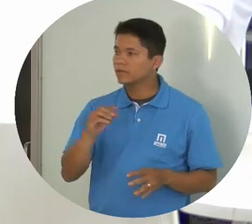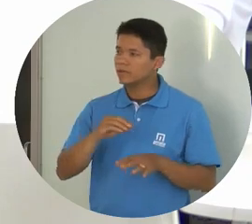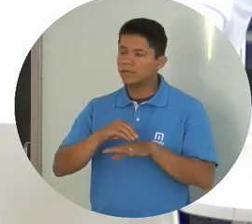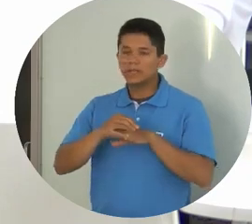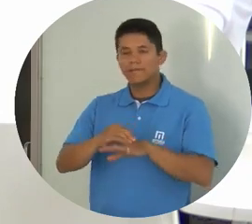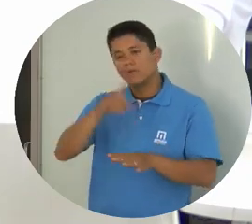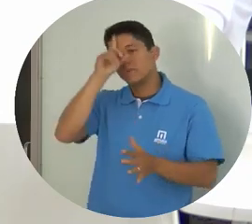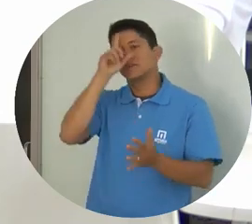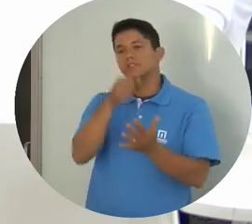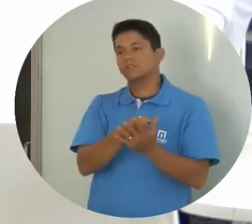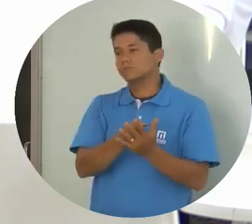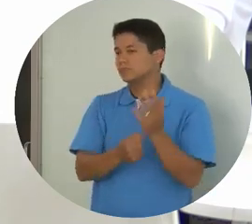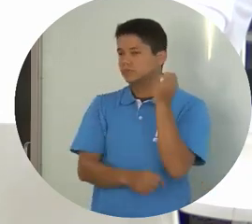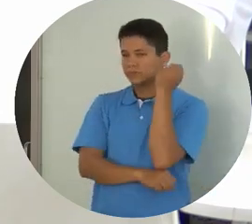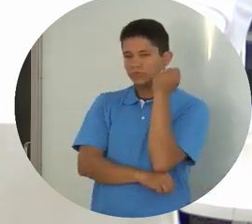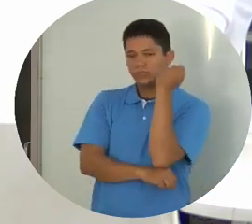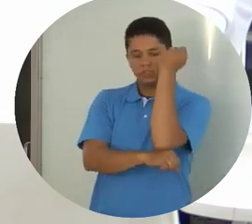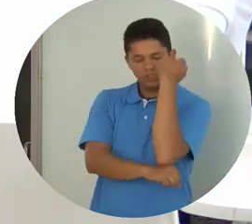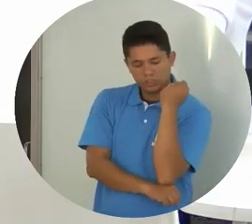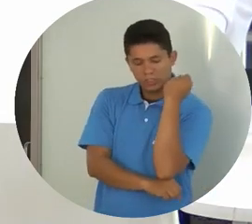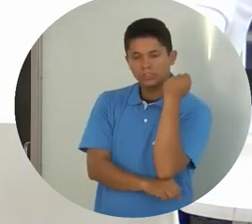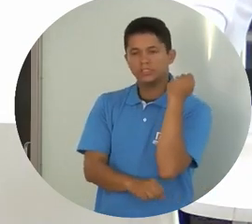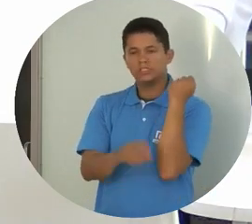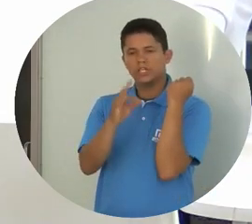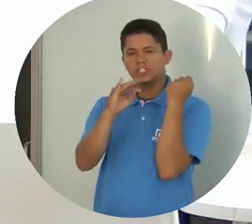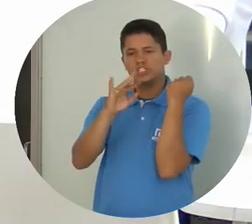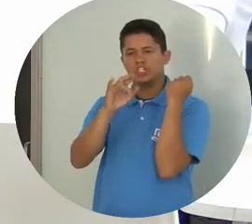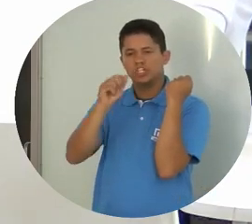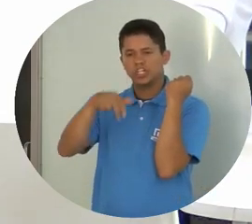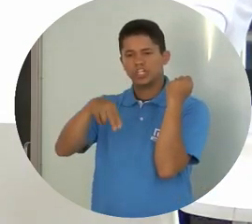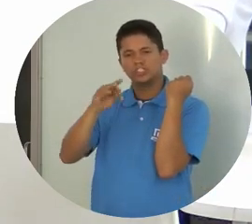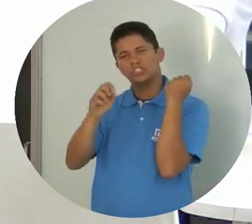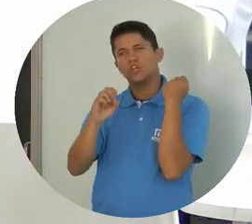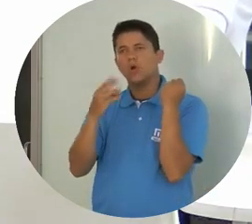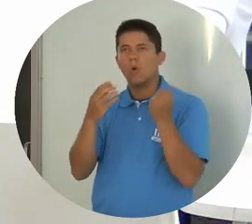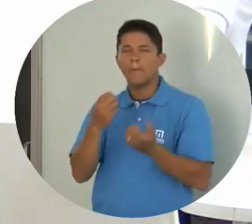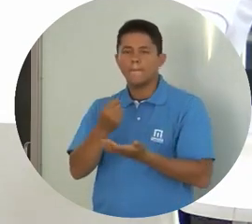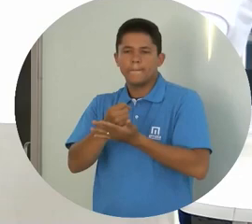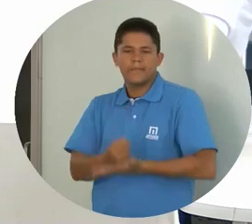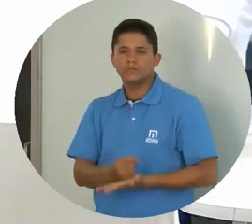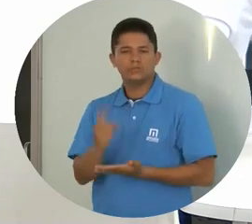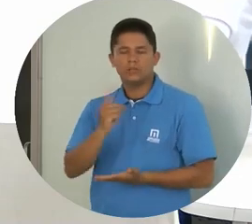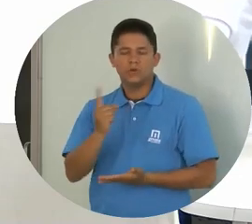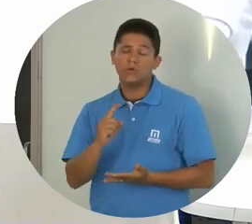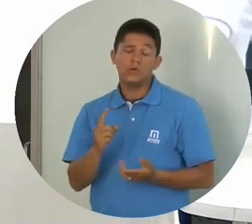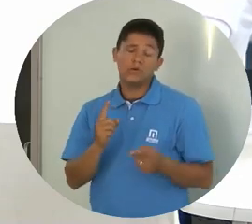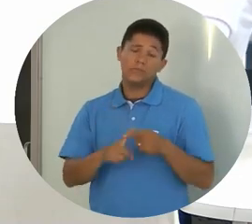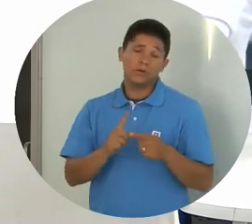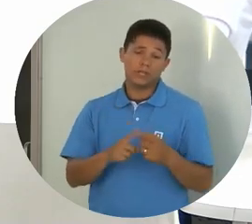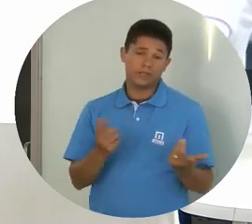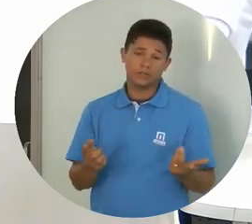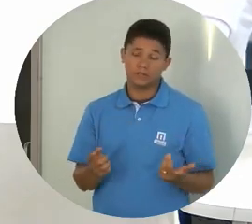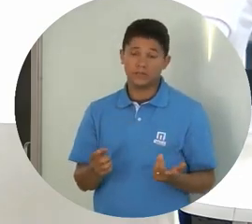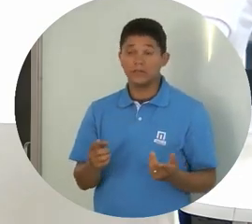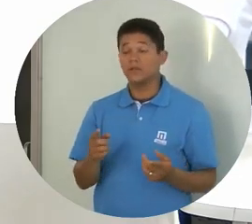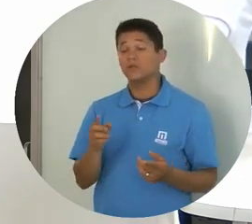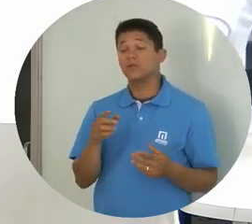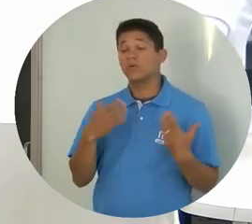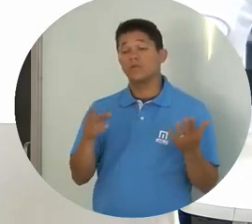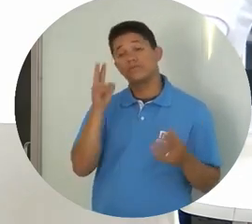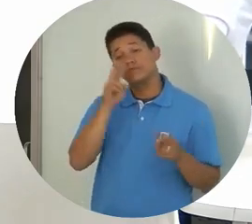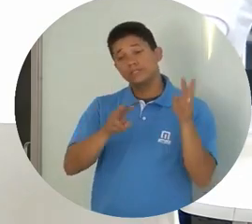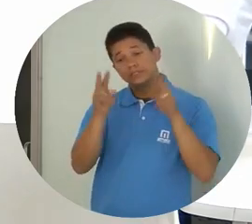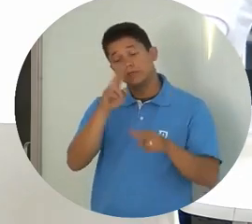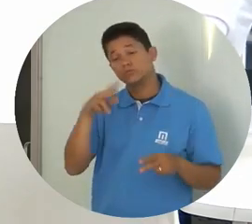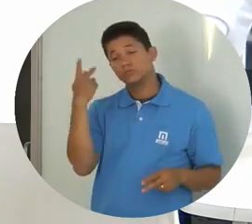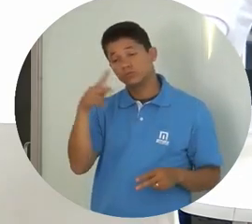pelo tirante, talvez não um reforço acrescentando peso próprio, e qual que é a visão de vocês sobre a utilização de